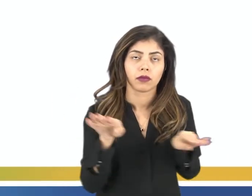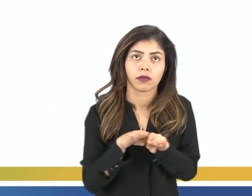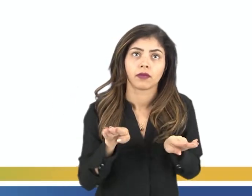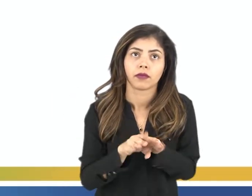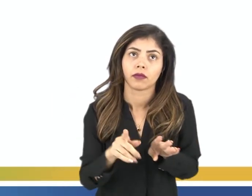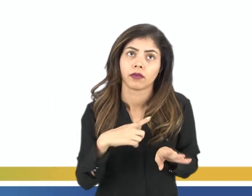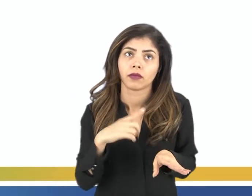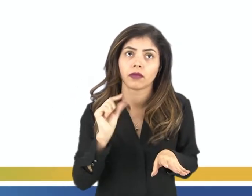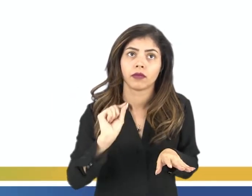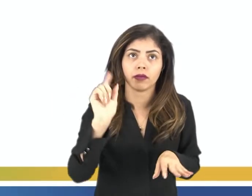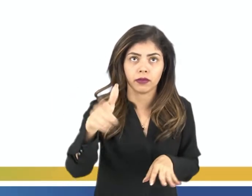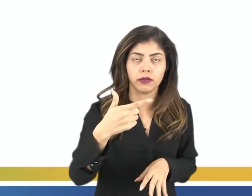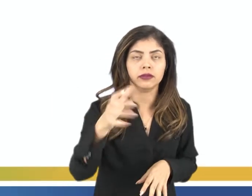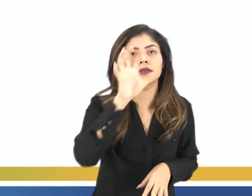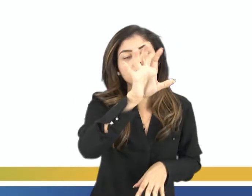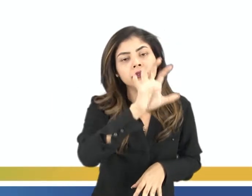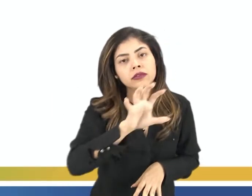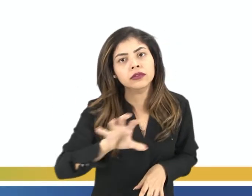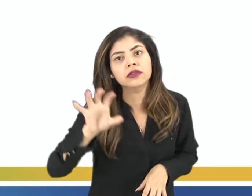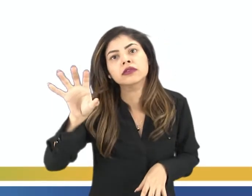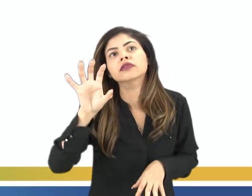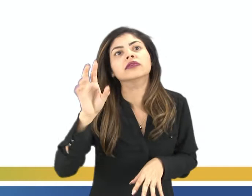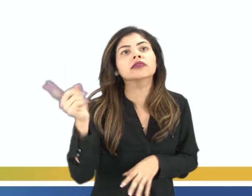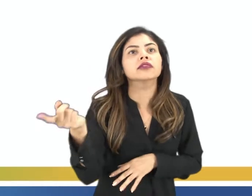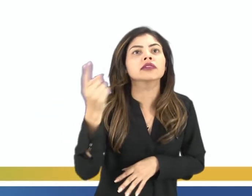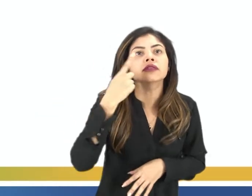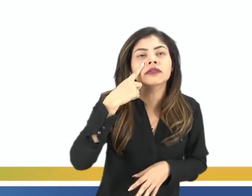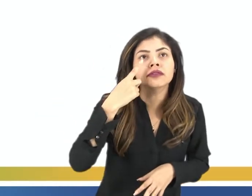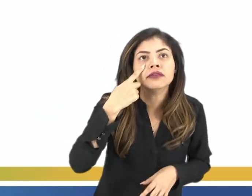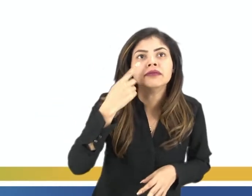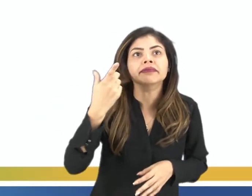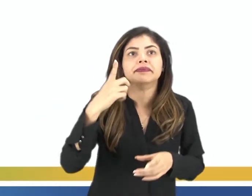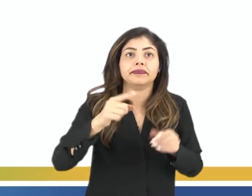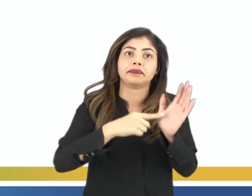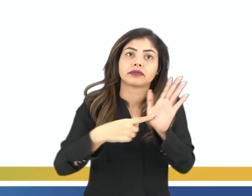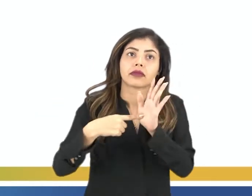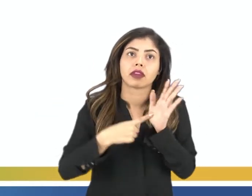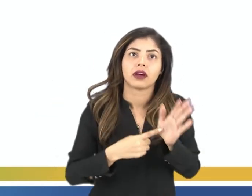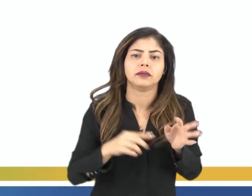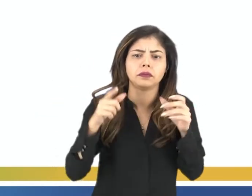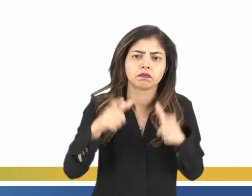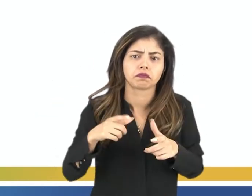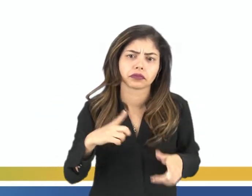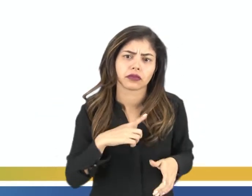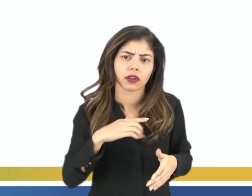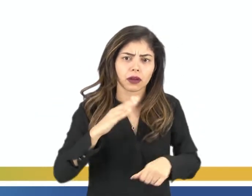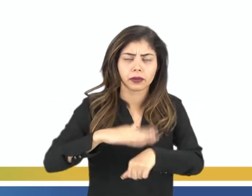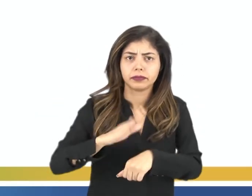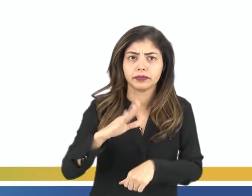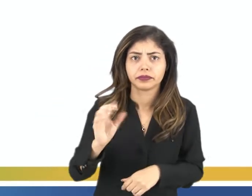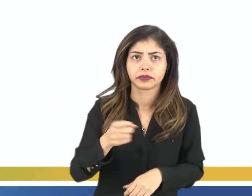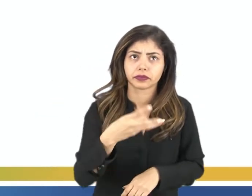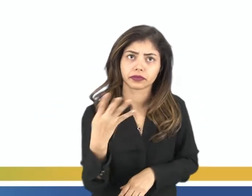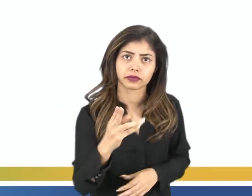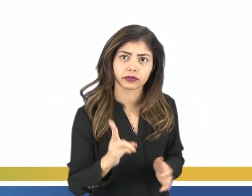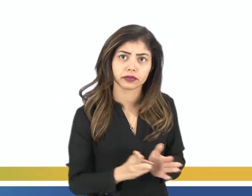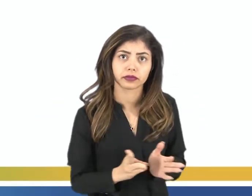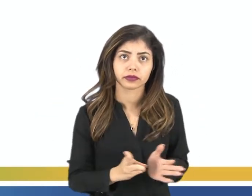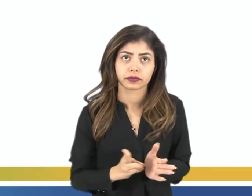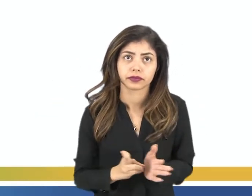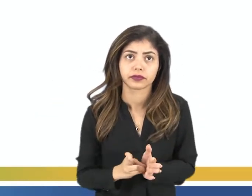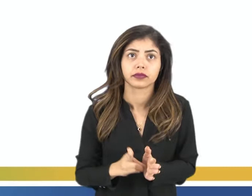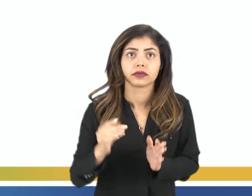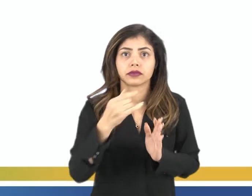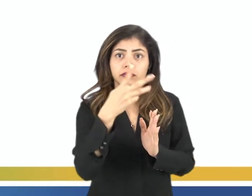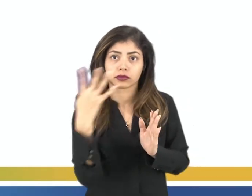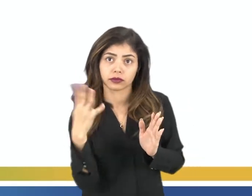temos aí outro mapa que vai nos mostrar onde tem a maior quantidade de índios, né? A